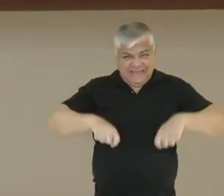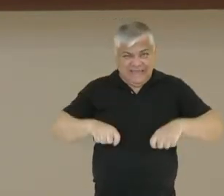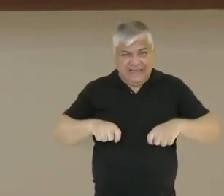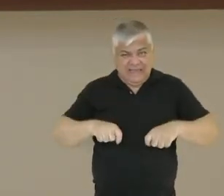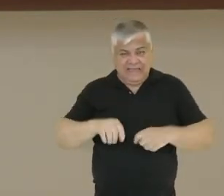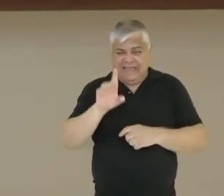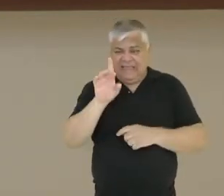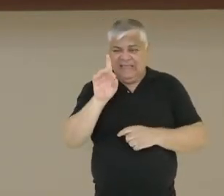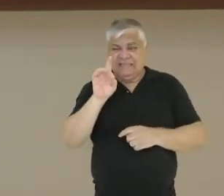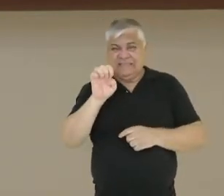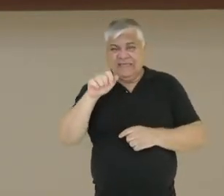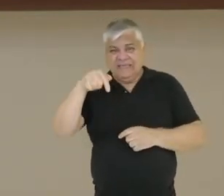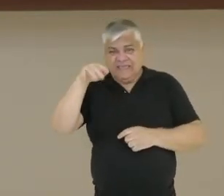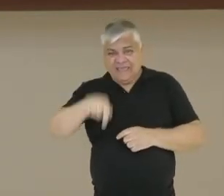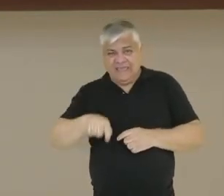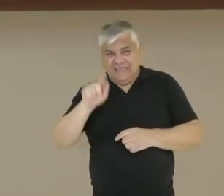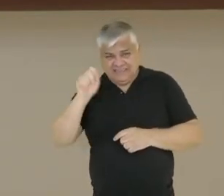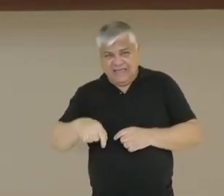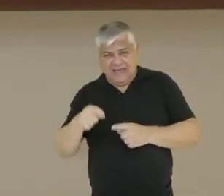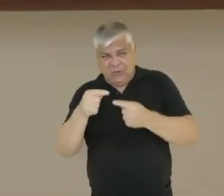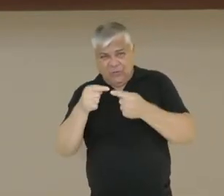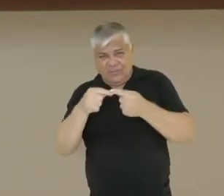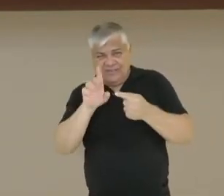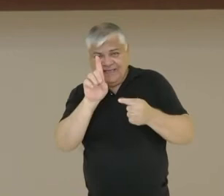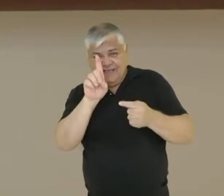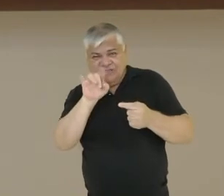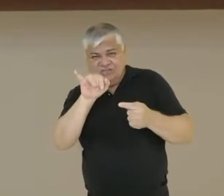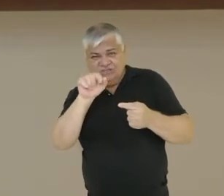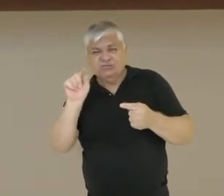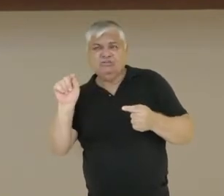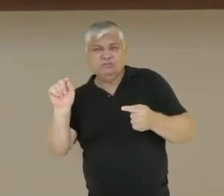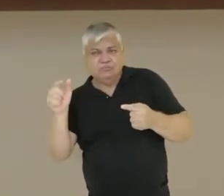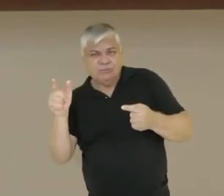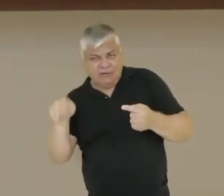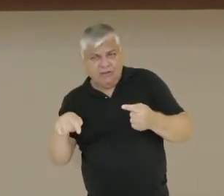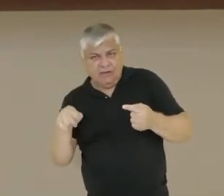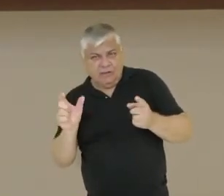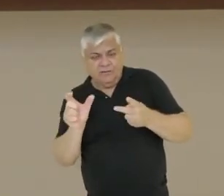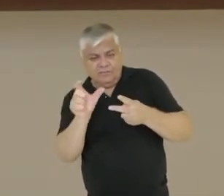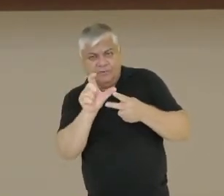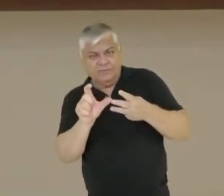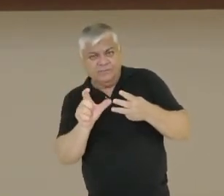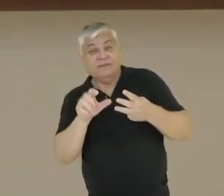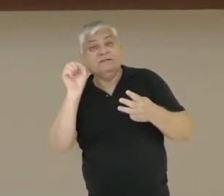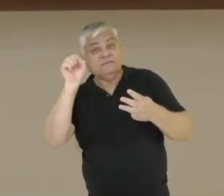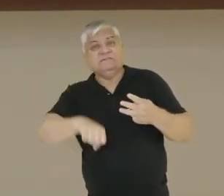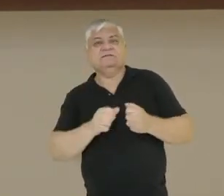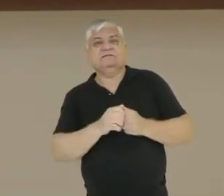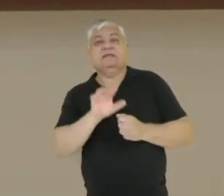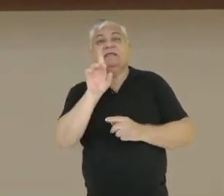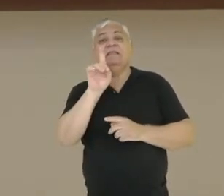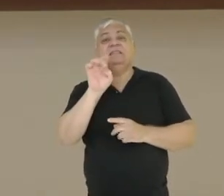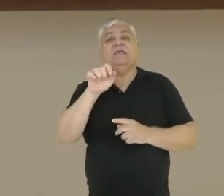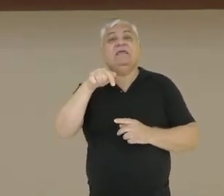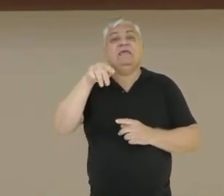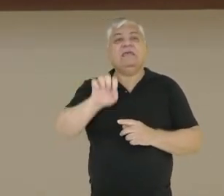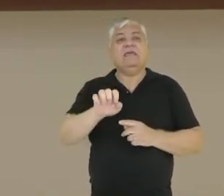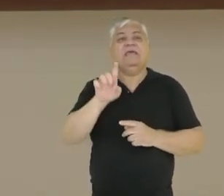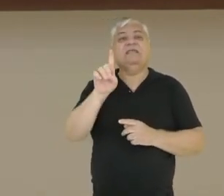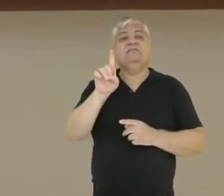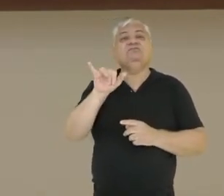o disso, vai ser completiva nominal? Sim, vai ser. Então, é um truquezinho aí só para você relembrar, tá?